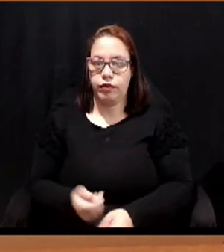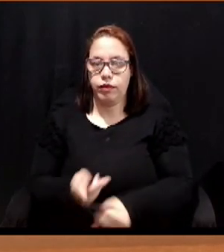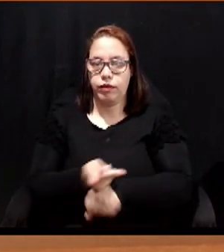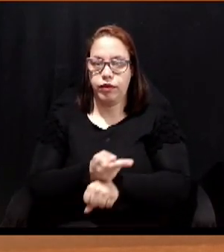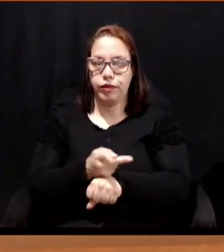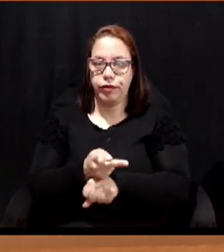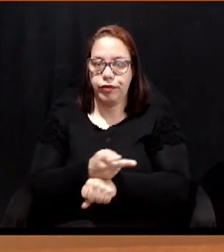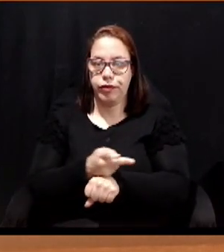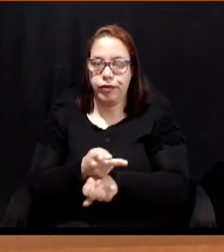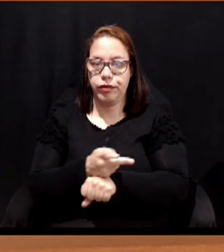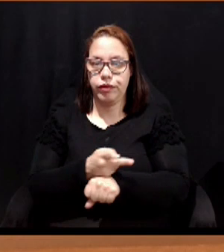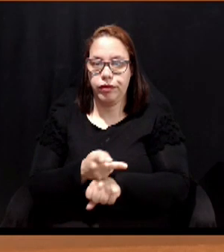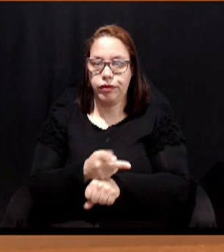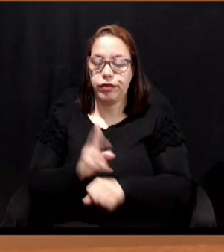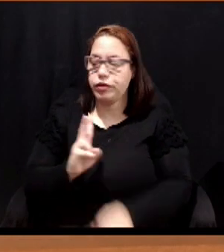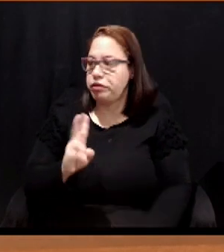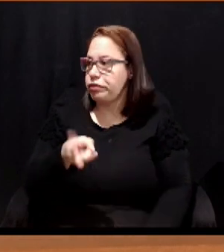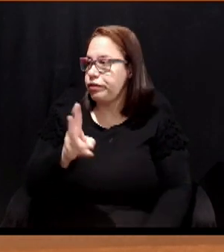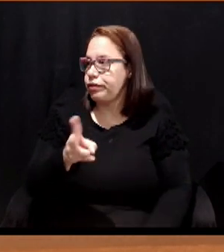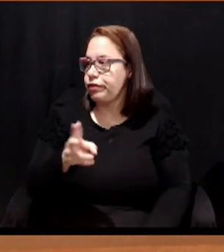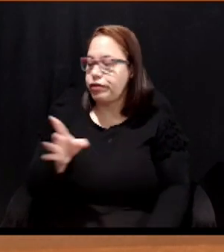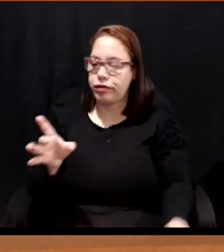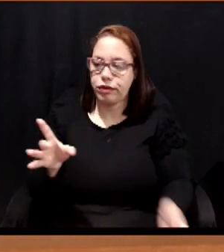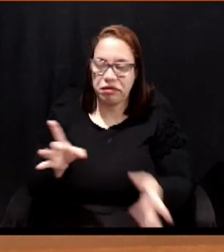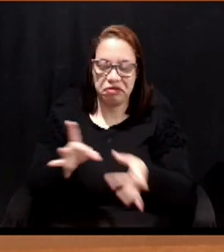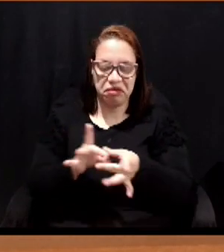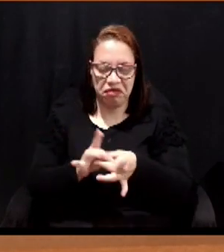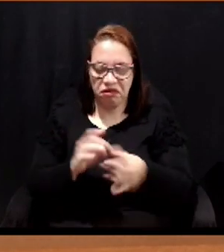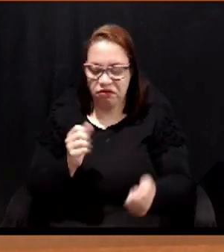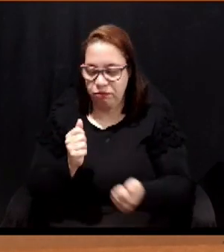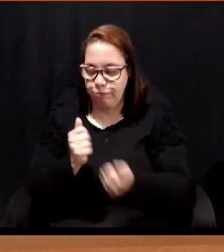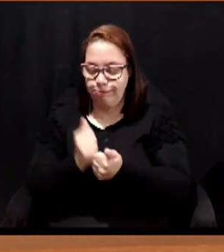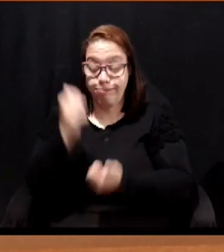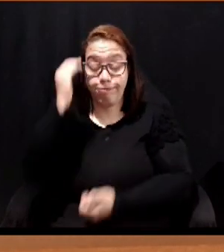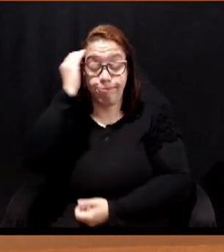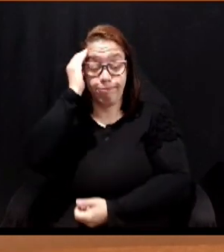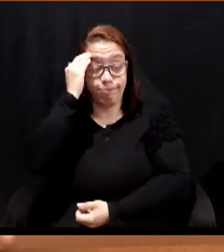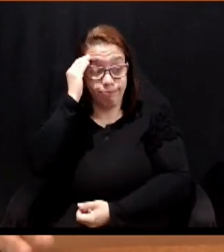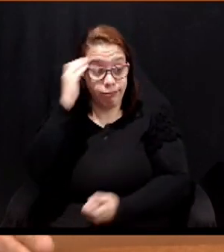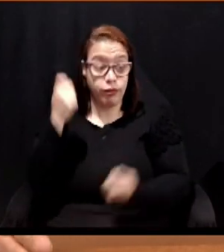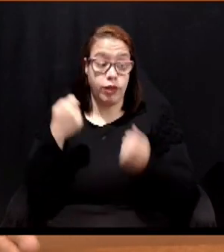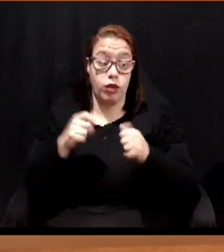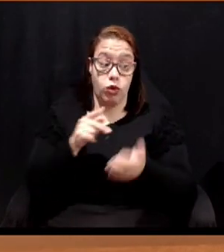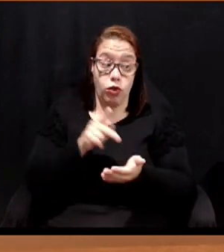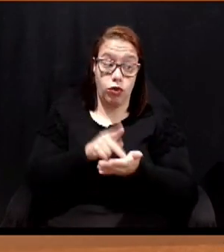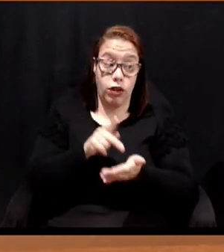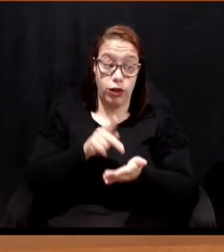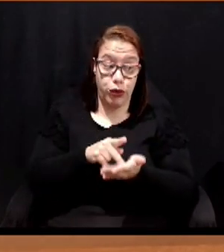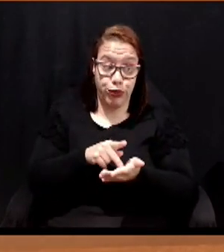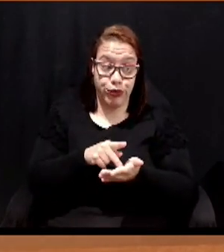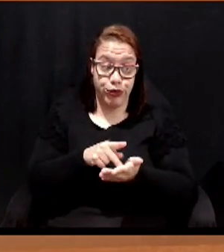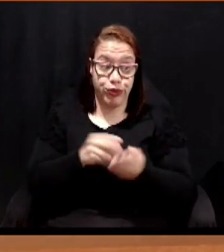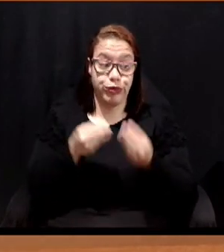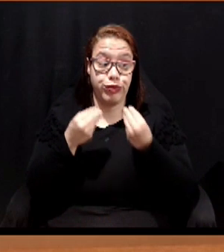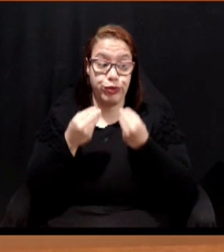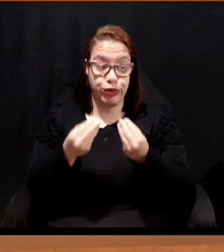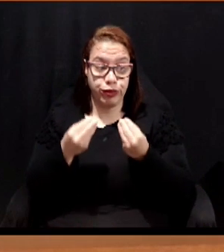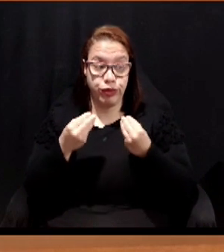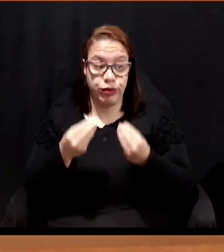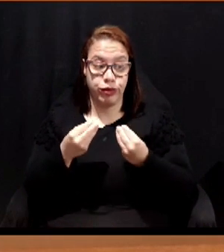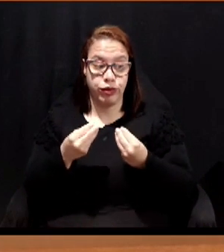assim alinhado, né, e entender as demandas de governo, assim como também